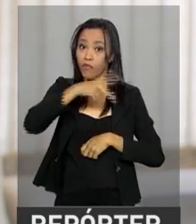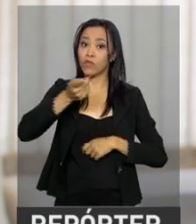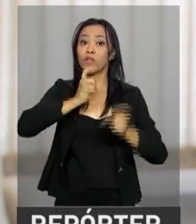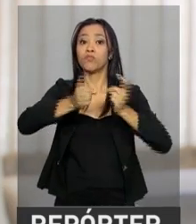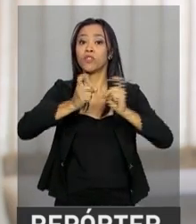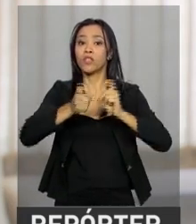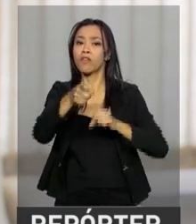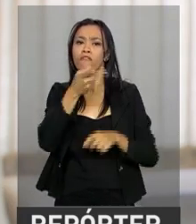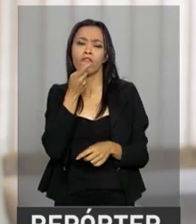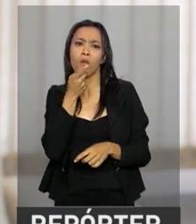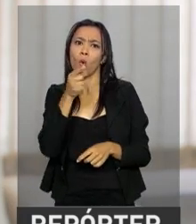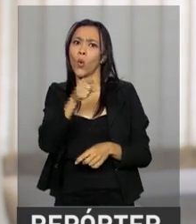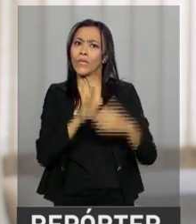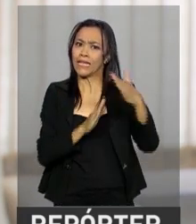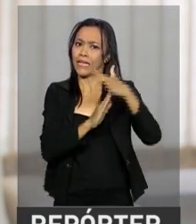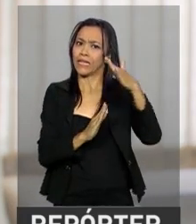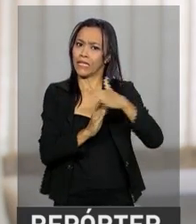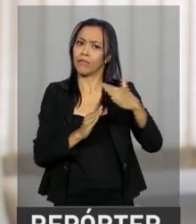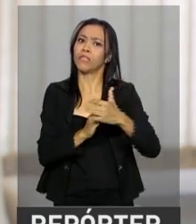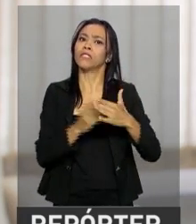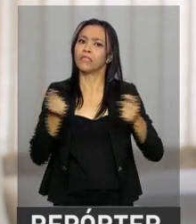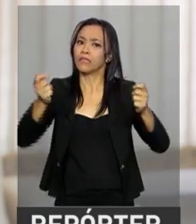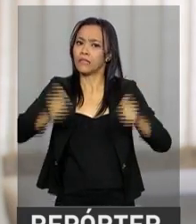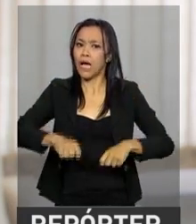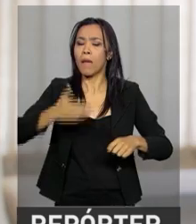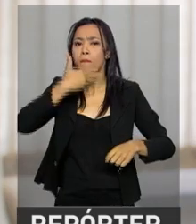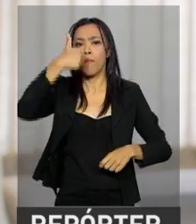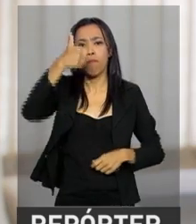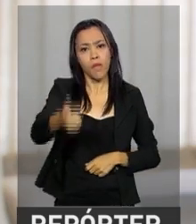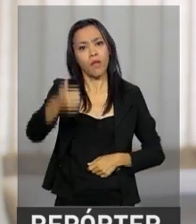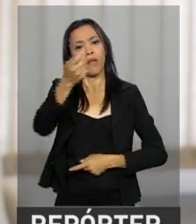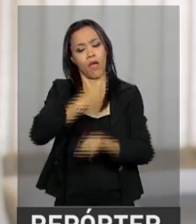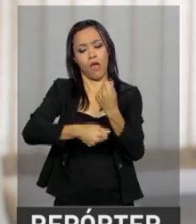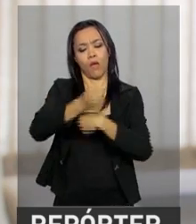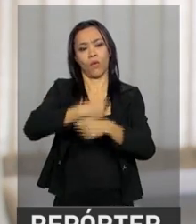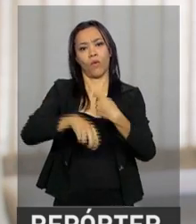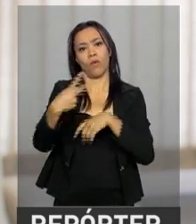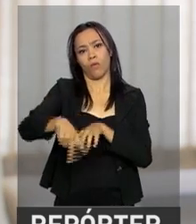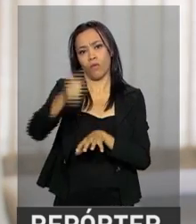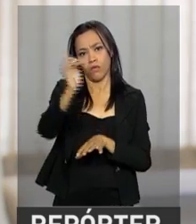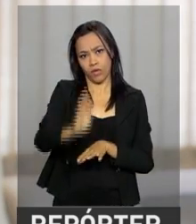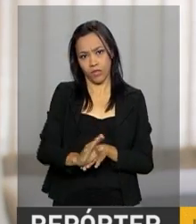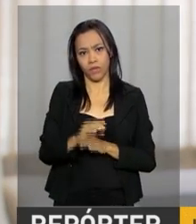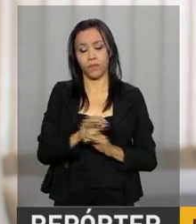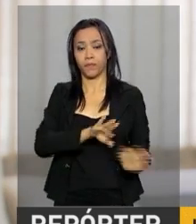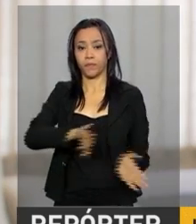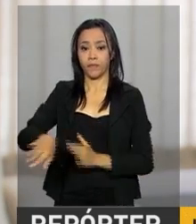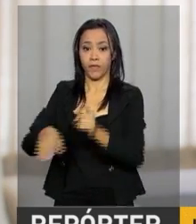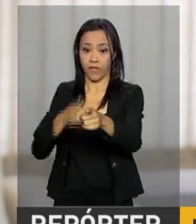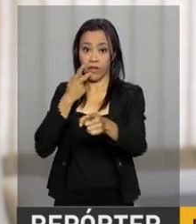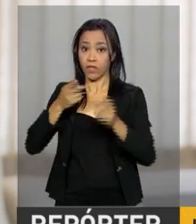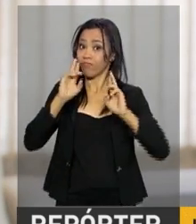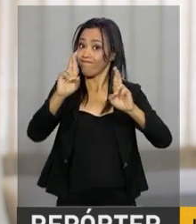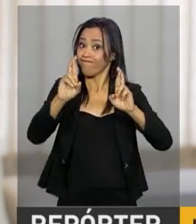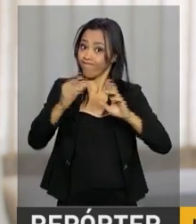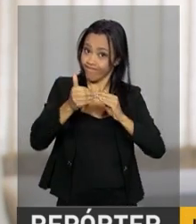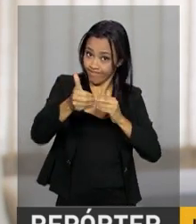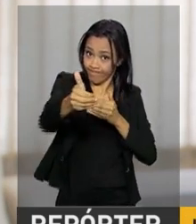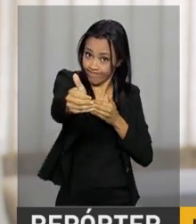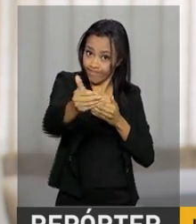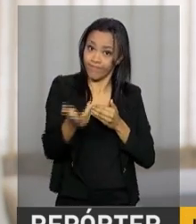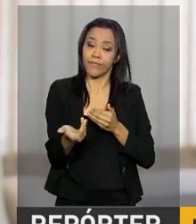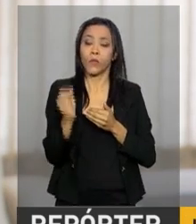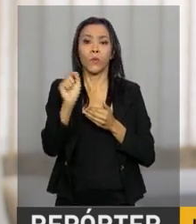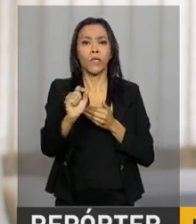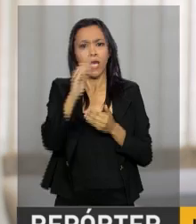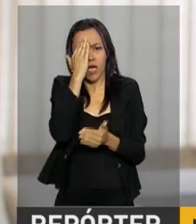Pública, o teto pode melhorar a confiança na economia brasileira. A expectativa é que tenhamos um